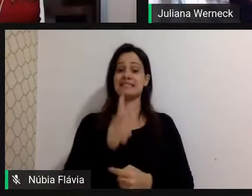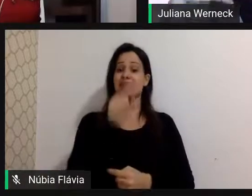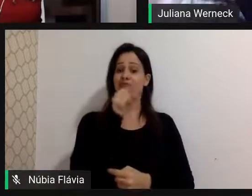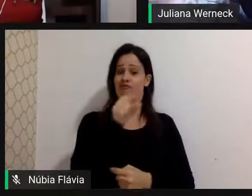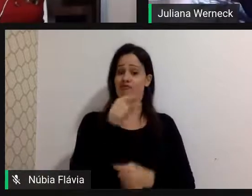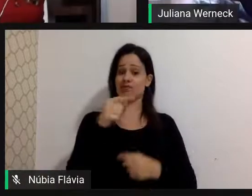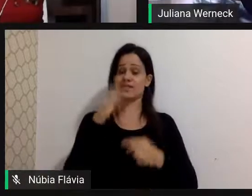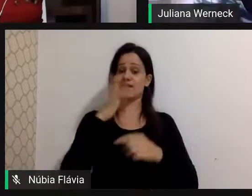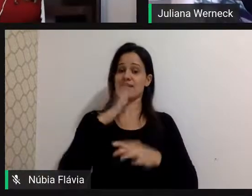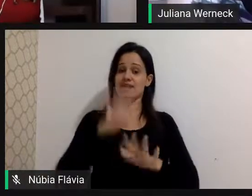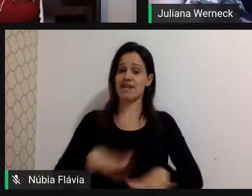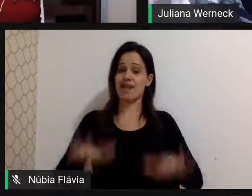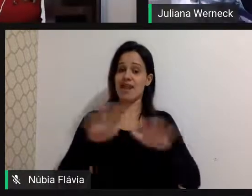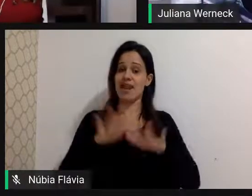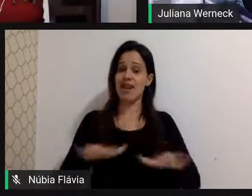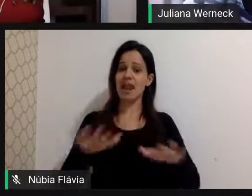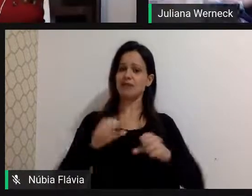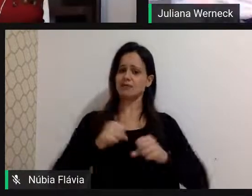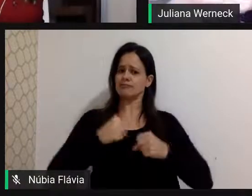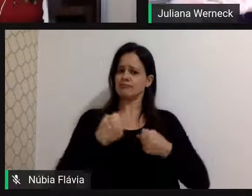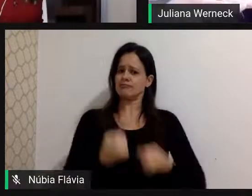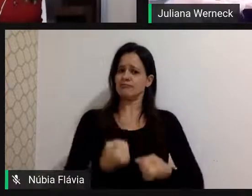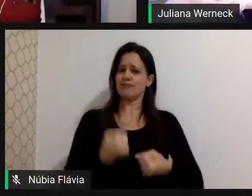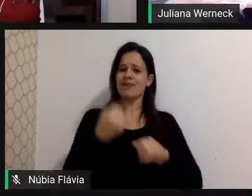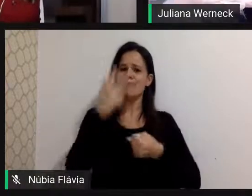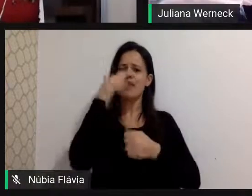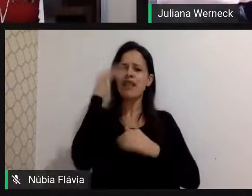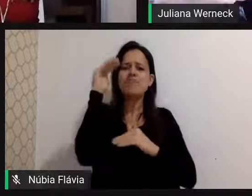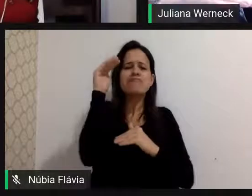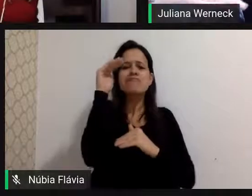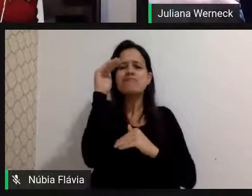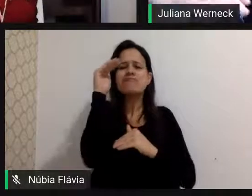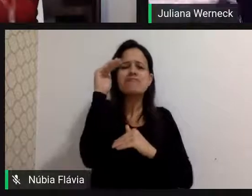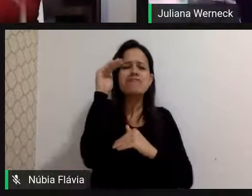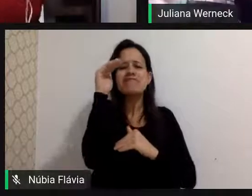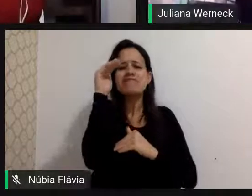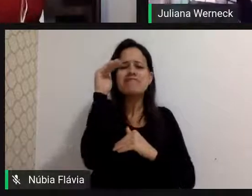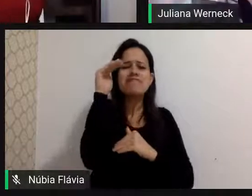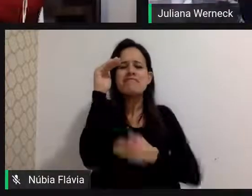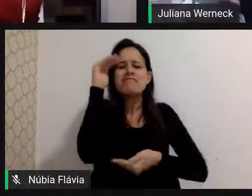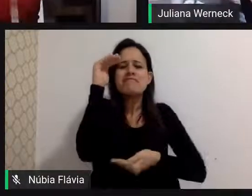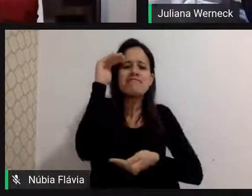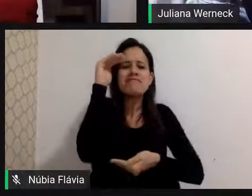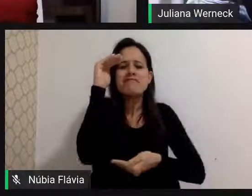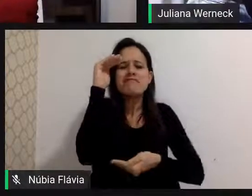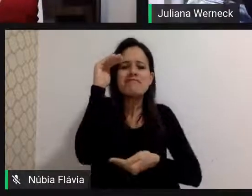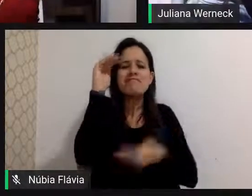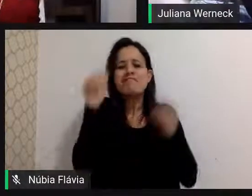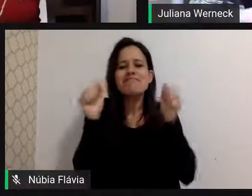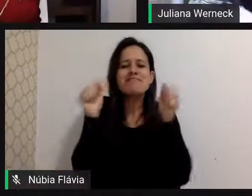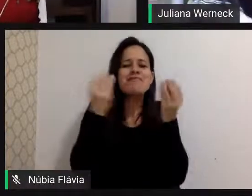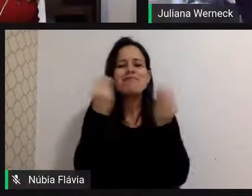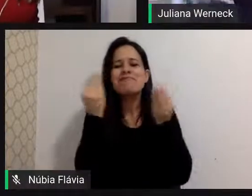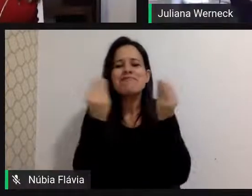criança. Ai, sem saber, eu já imagino uma criaturinha desse tamanho sendo assim.